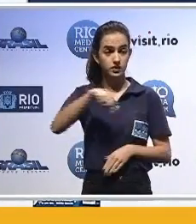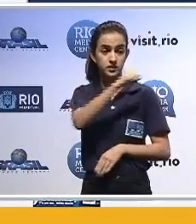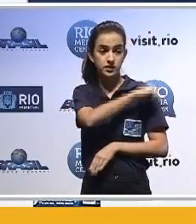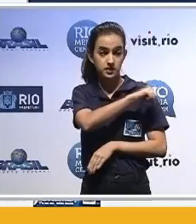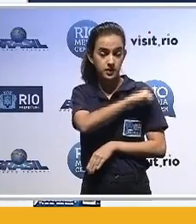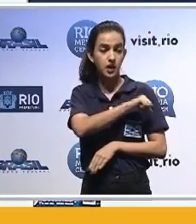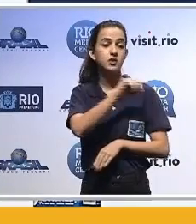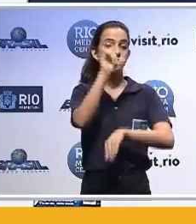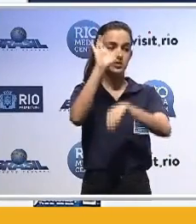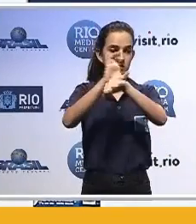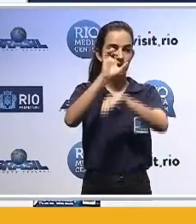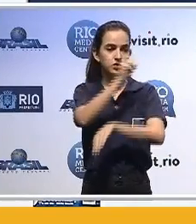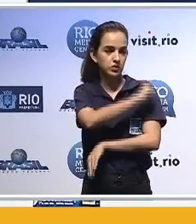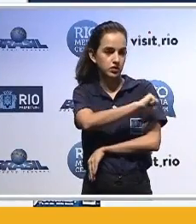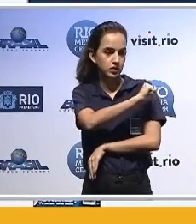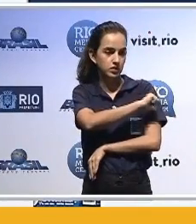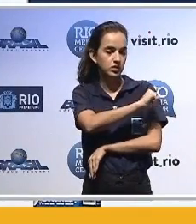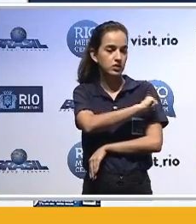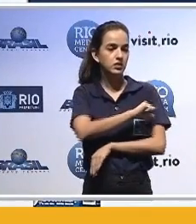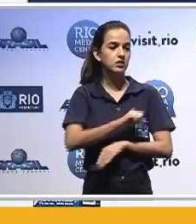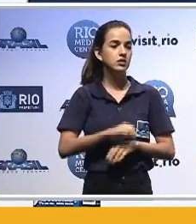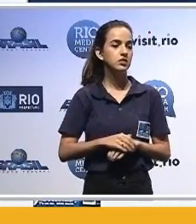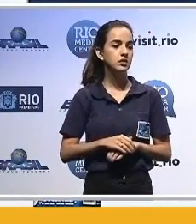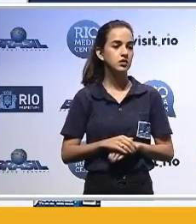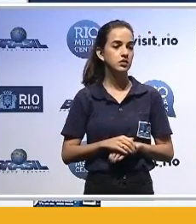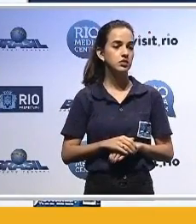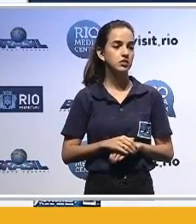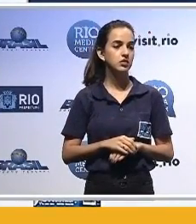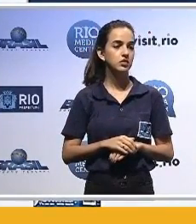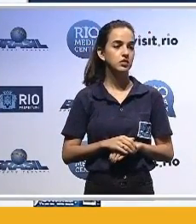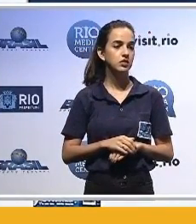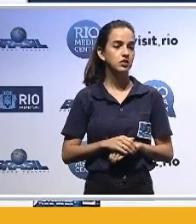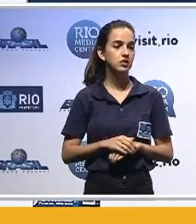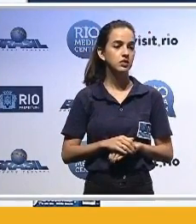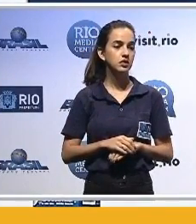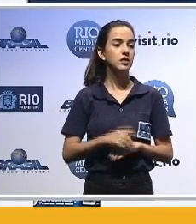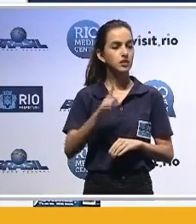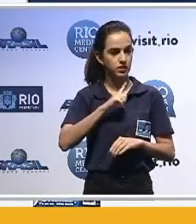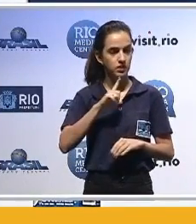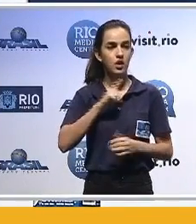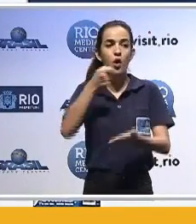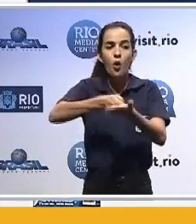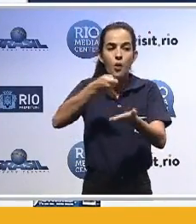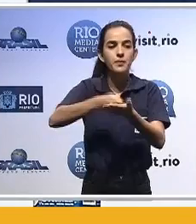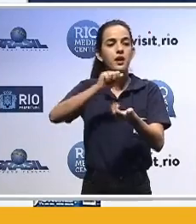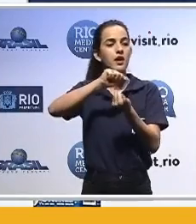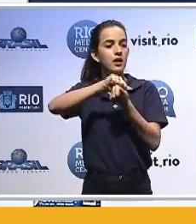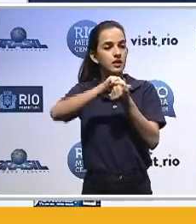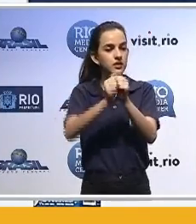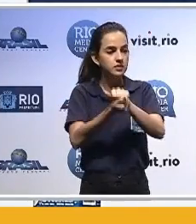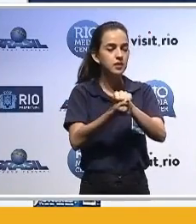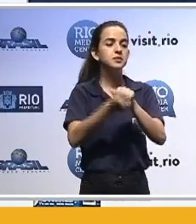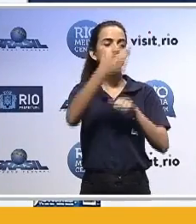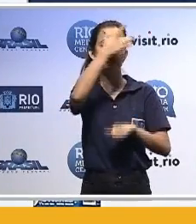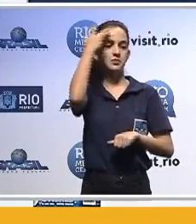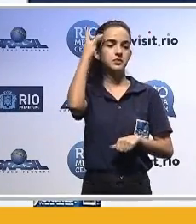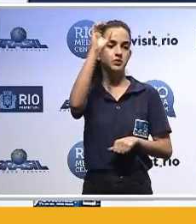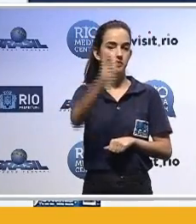estado são obrigados a ter adaptações para